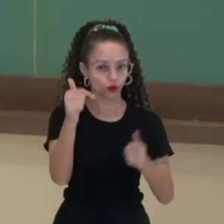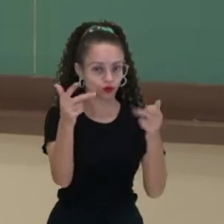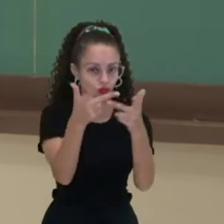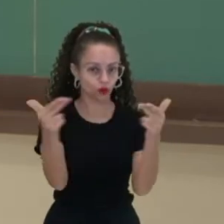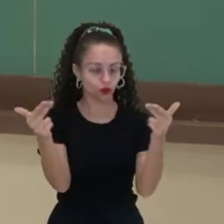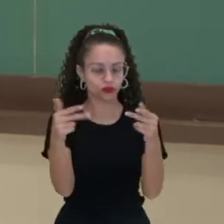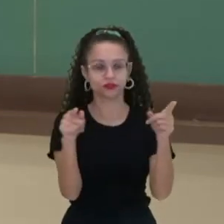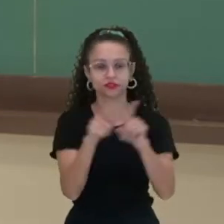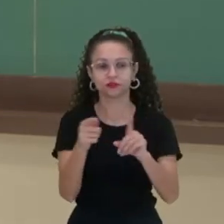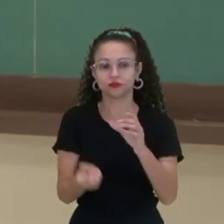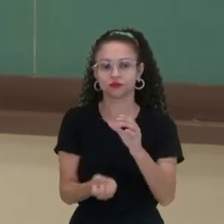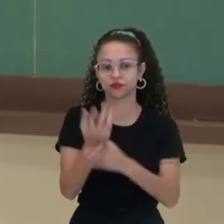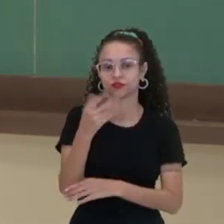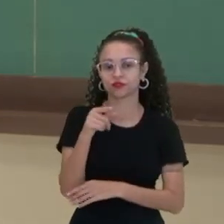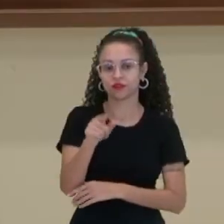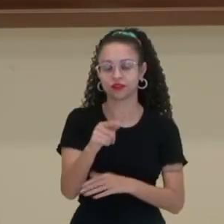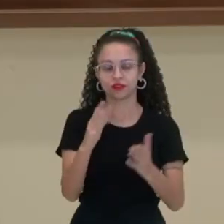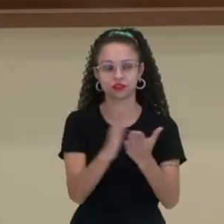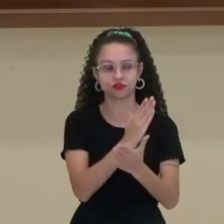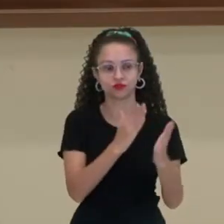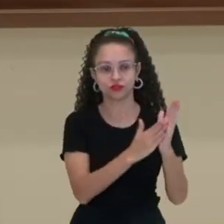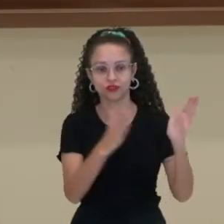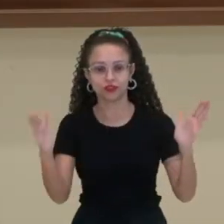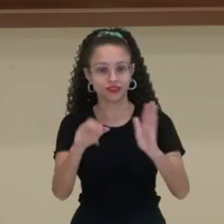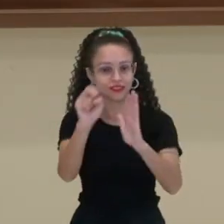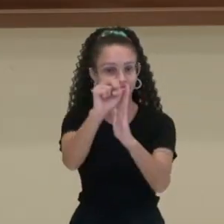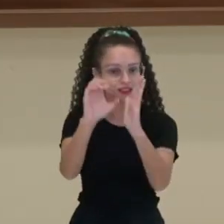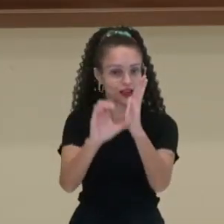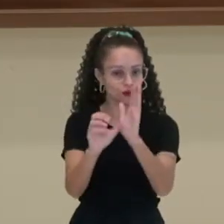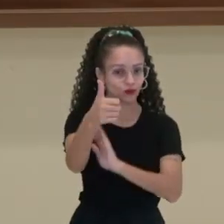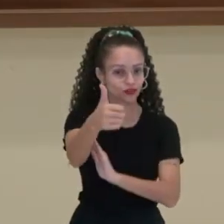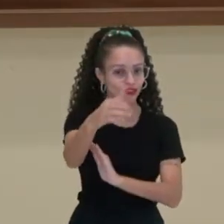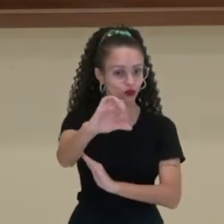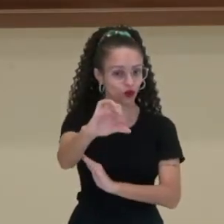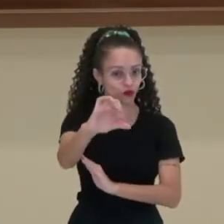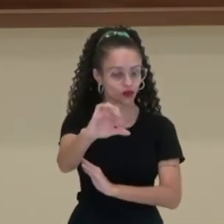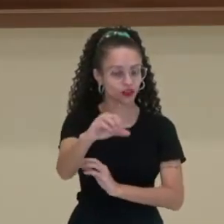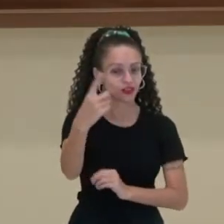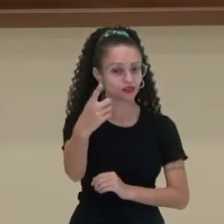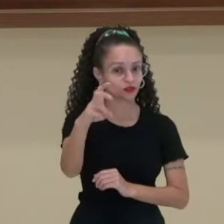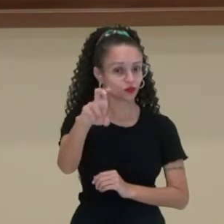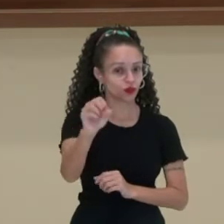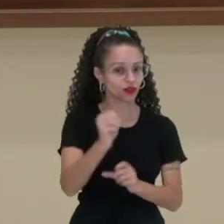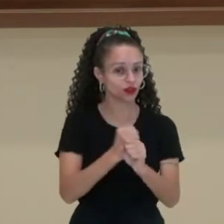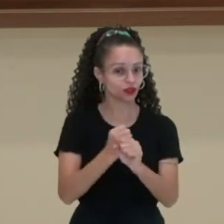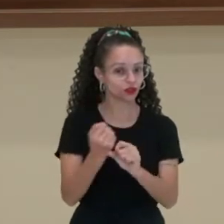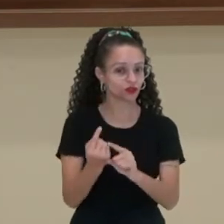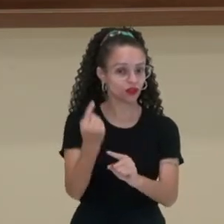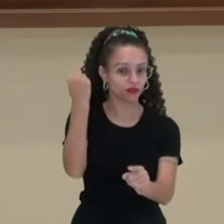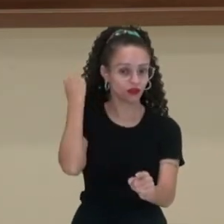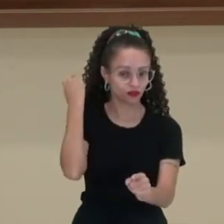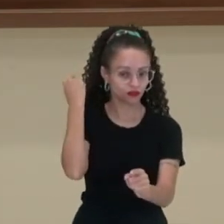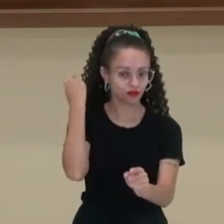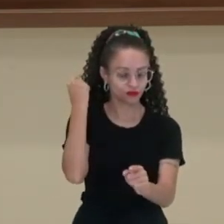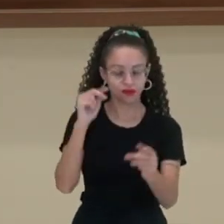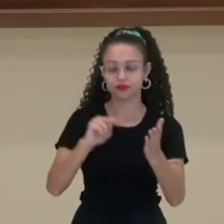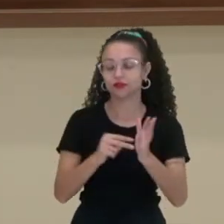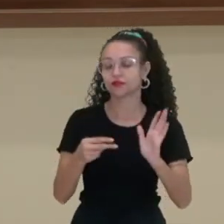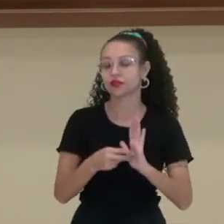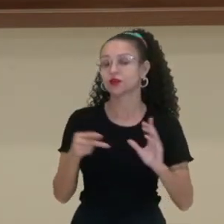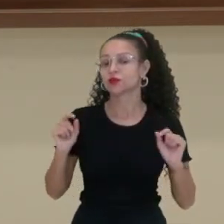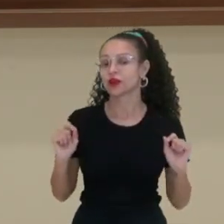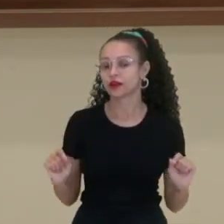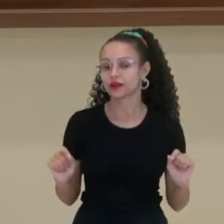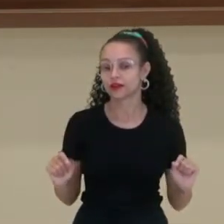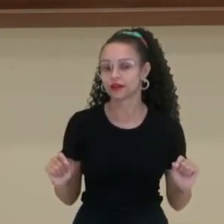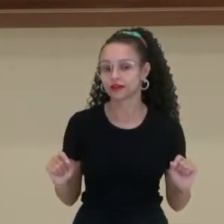ela foi inventada essa divisão no século XIX, há 150 anos atrás, vamos pensar assim. Significa o quê?